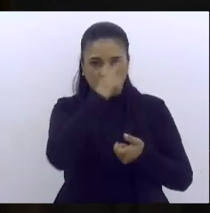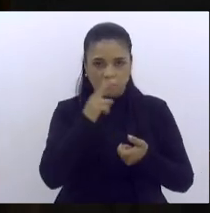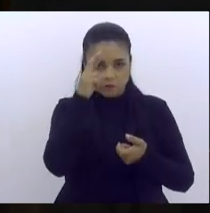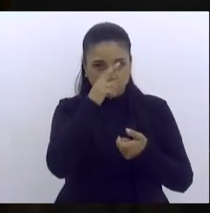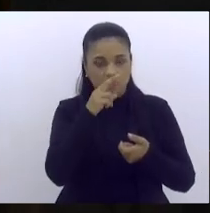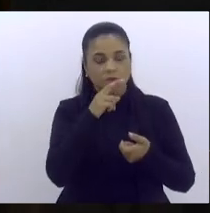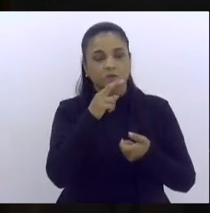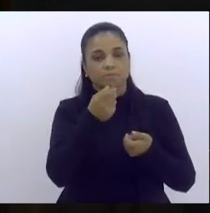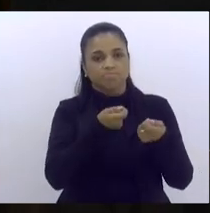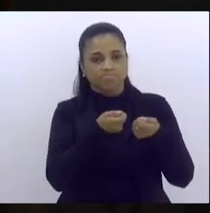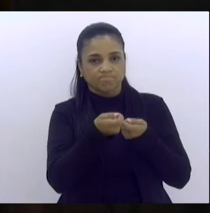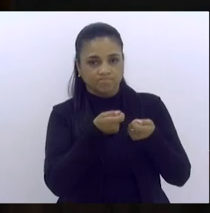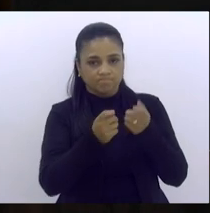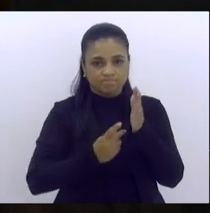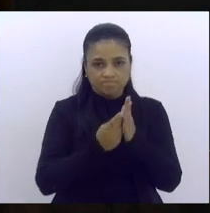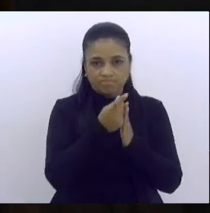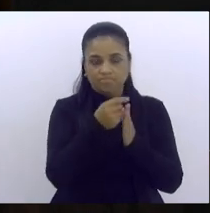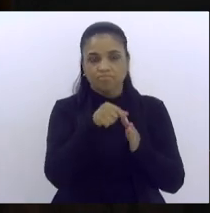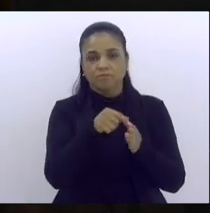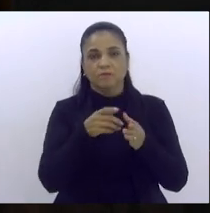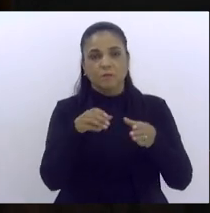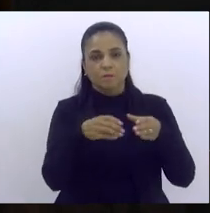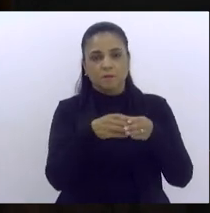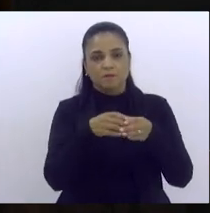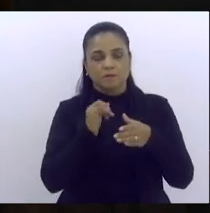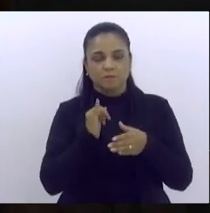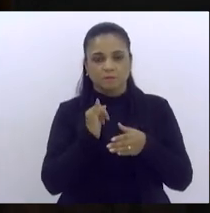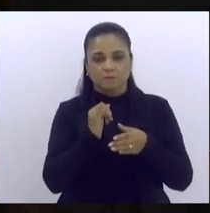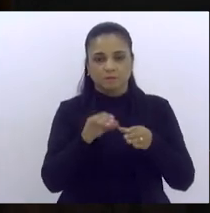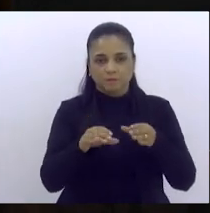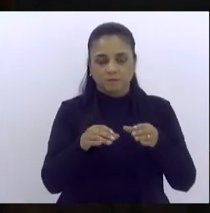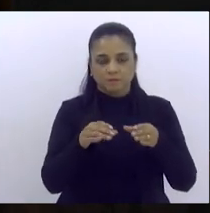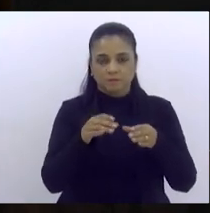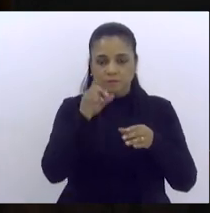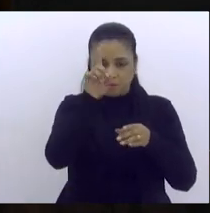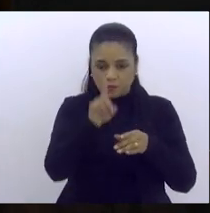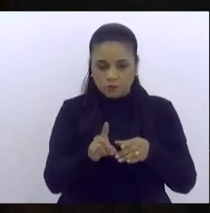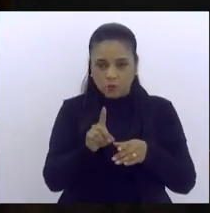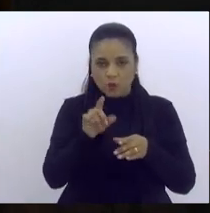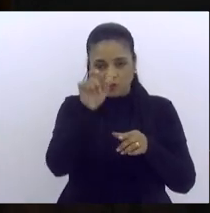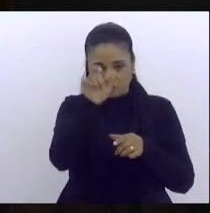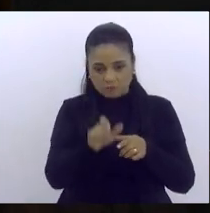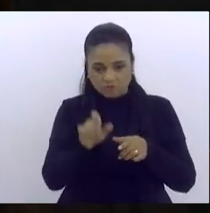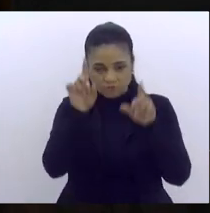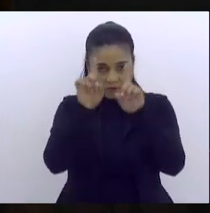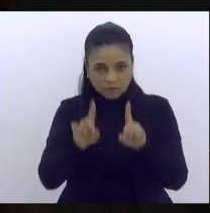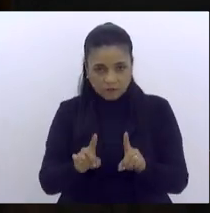Controle. Para emitir parecer pela Comissão de Pessoa com Deficiência,